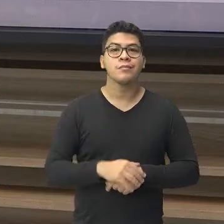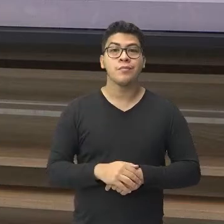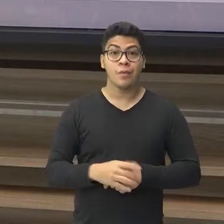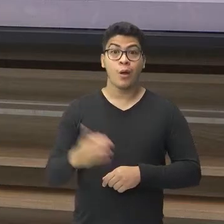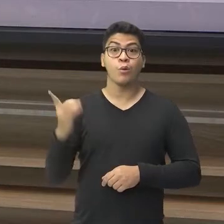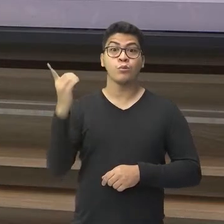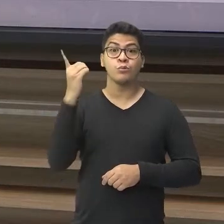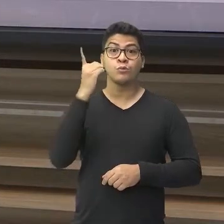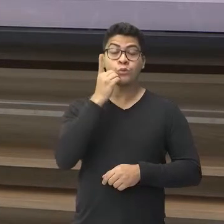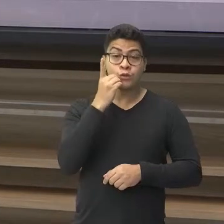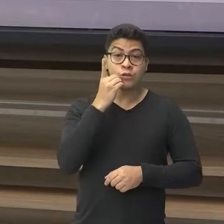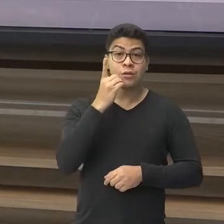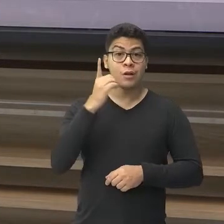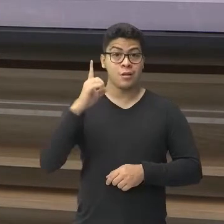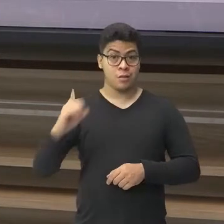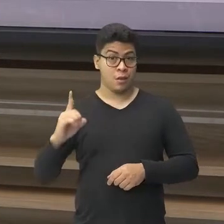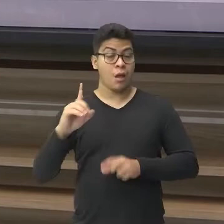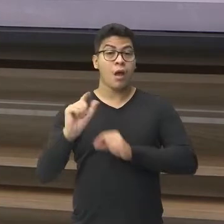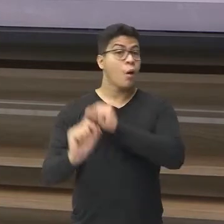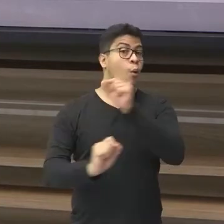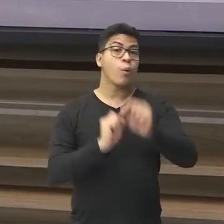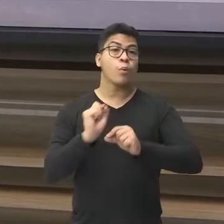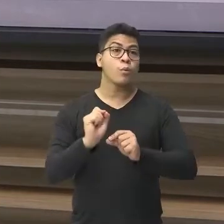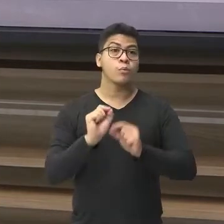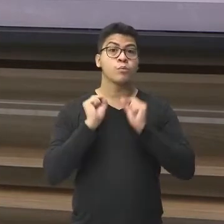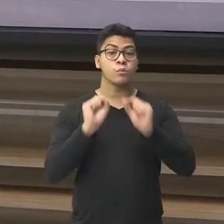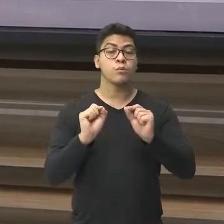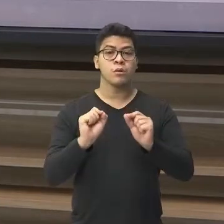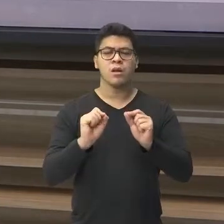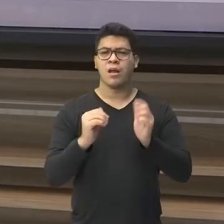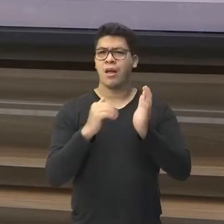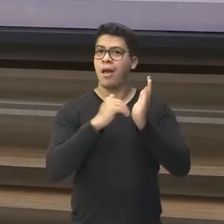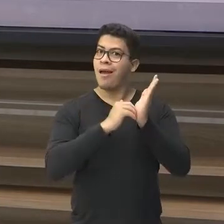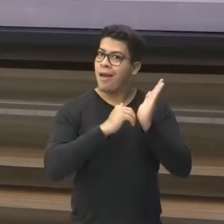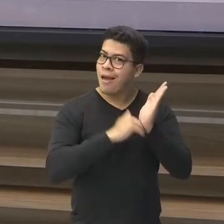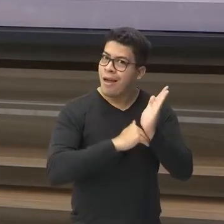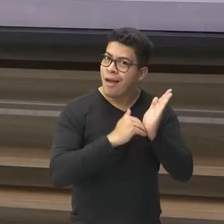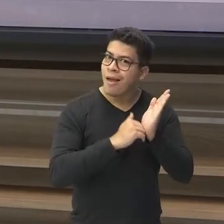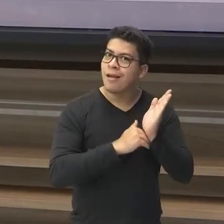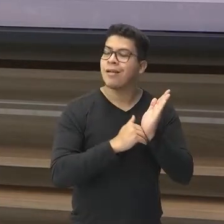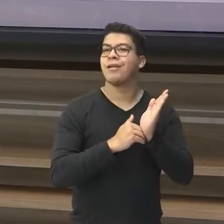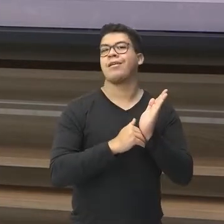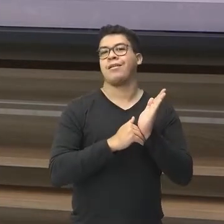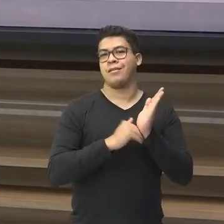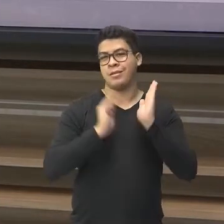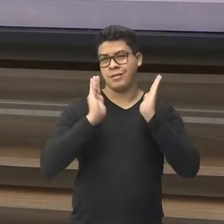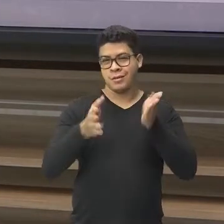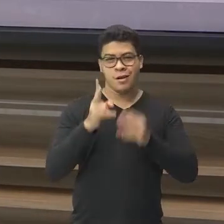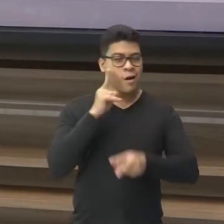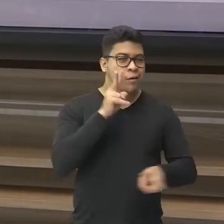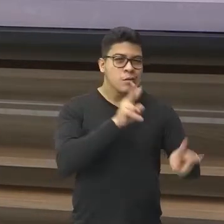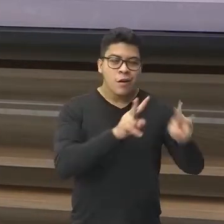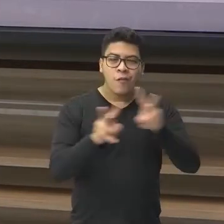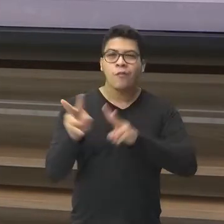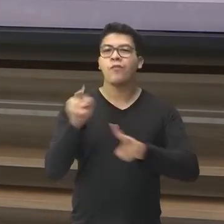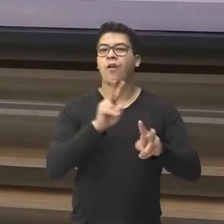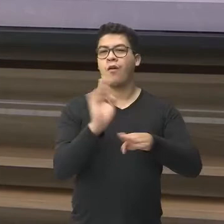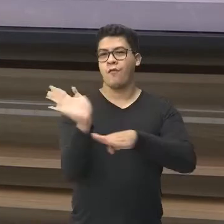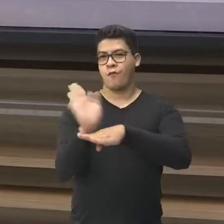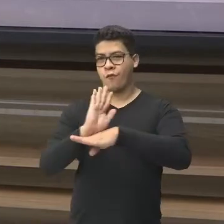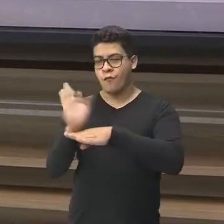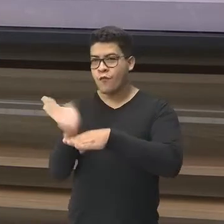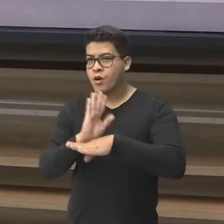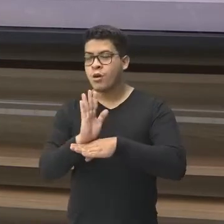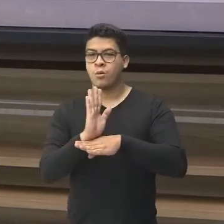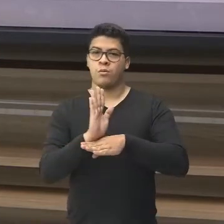Um código. Eles não queriam que os nazistas, porque acredito que vocês já assistiram filmes, já viram